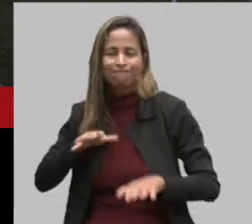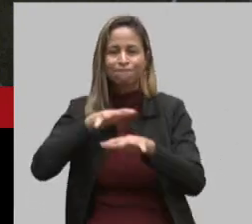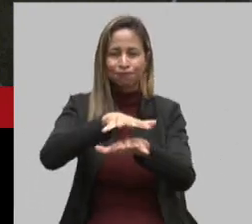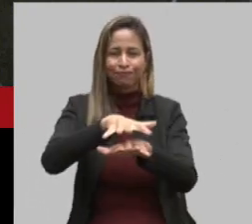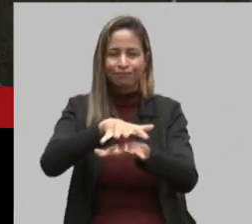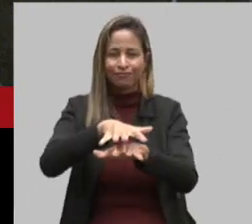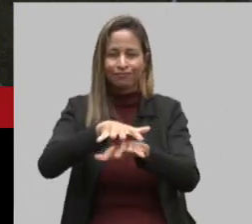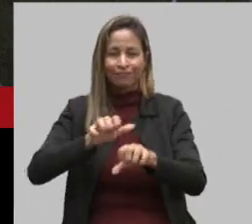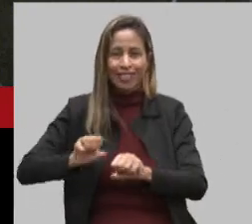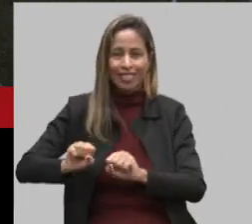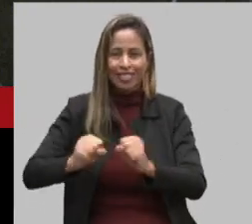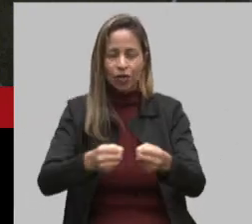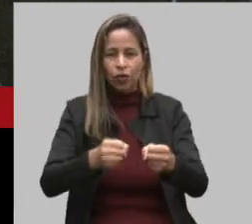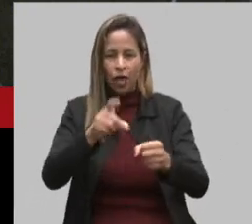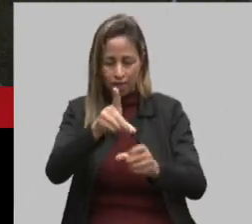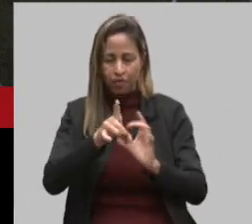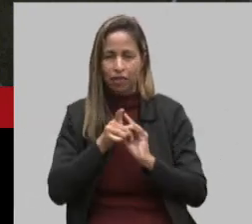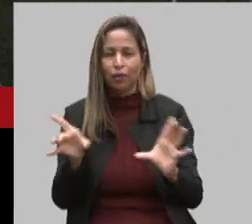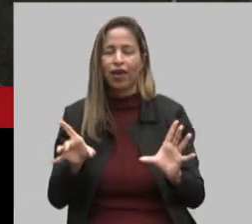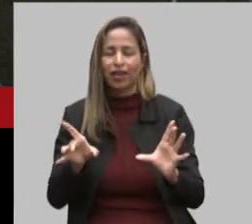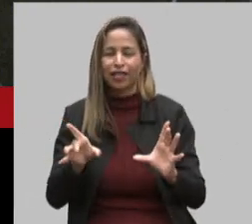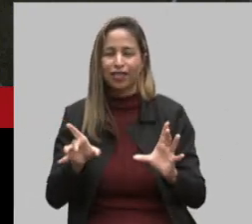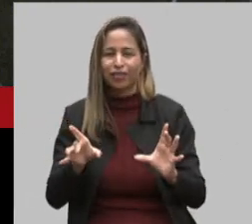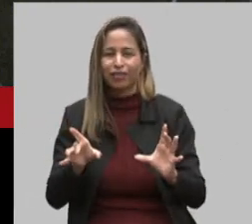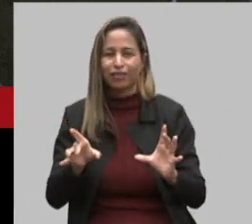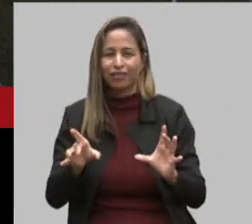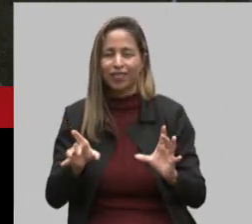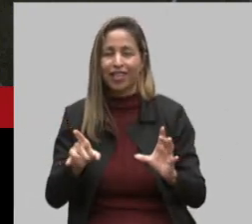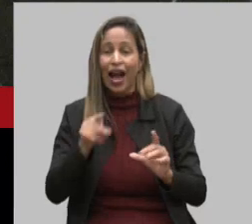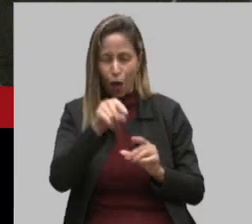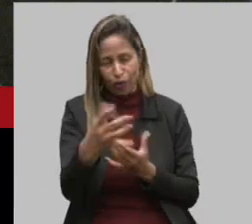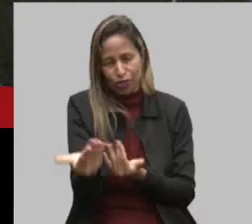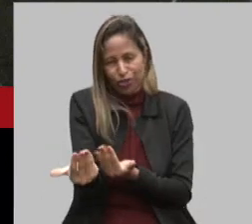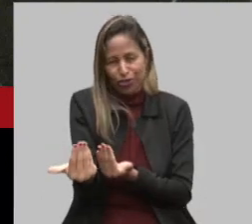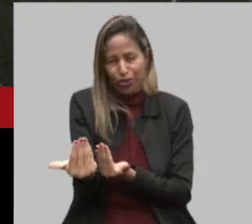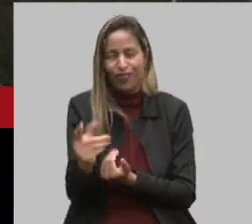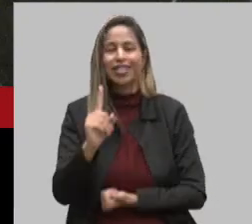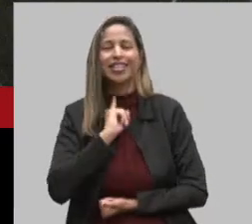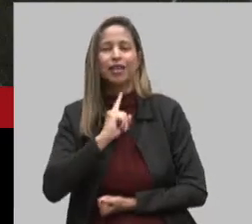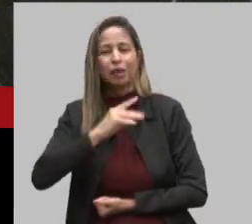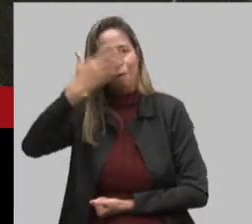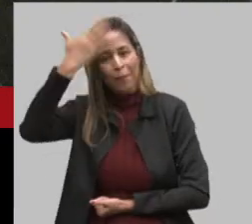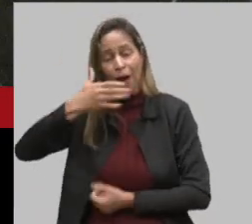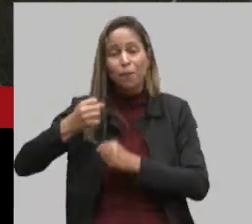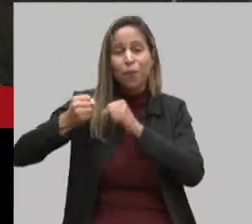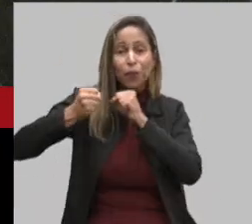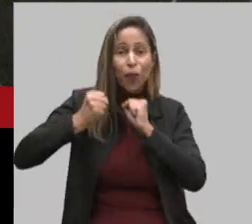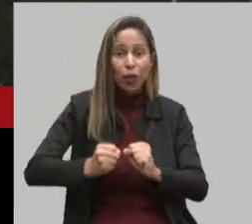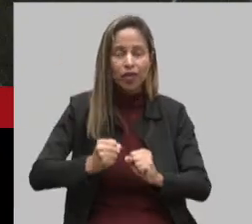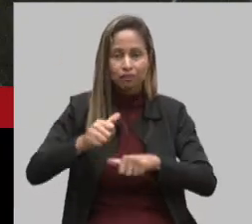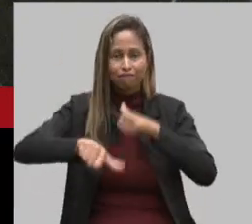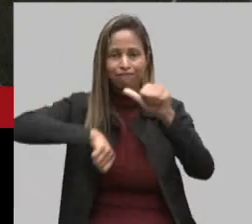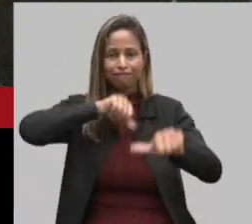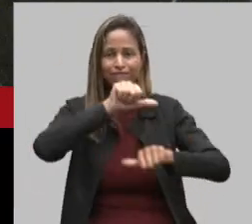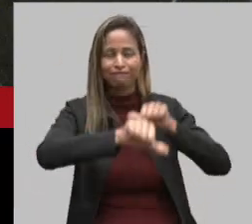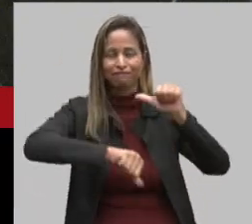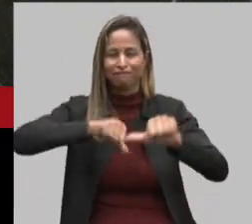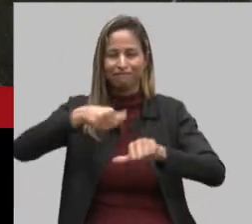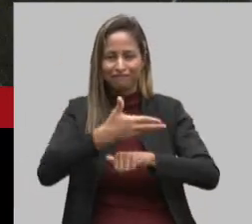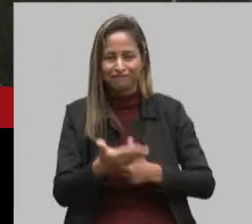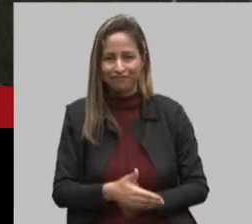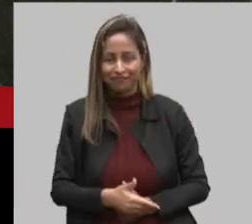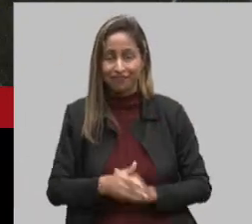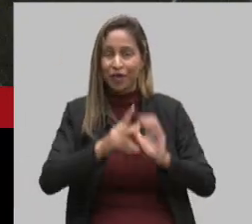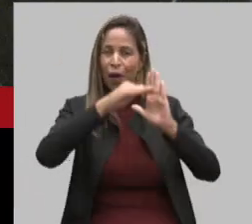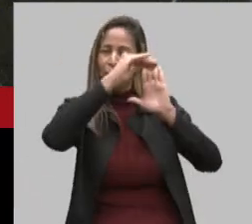seguro e democrático O parlamento jovem de Minas é um exemplo poderoso dessa transformação este programa